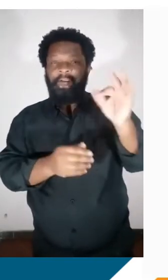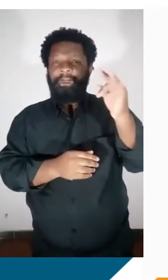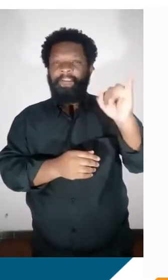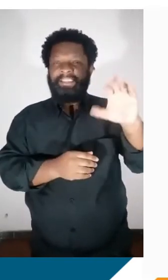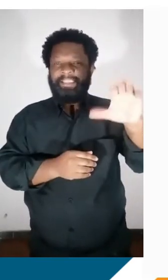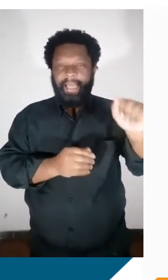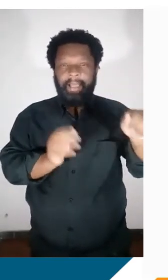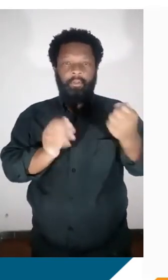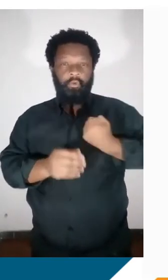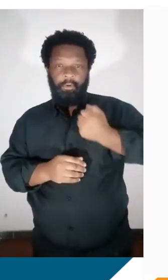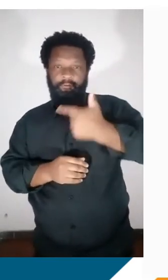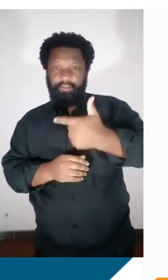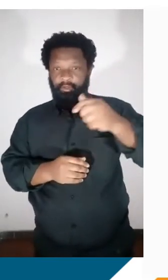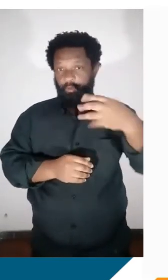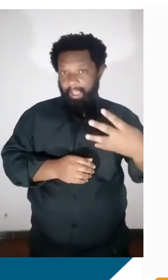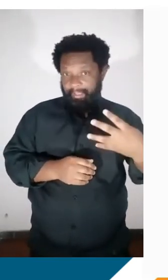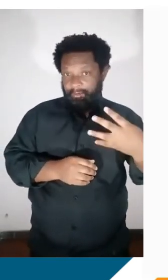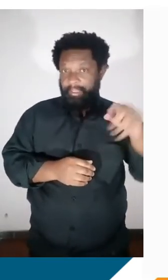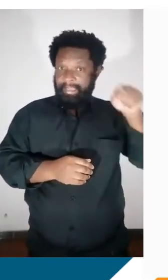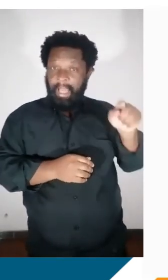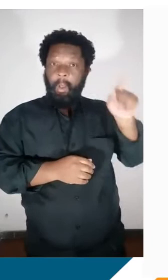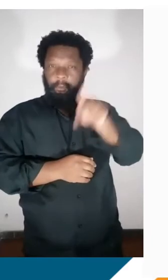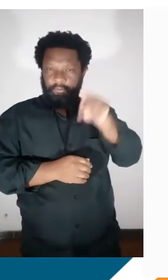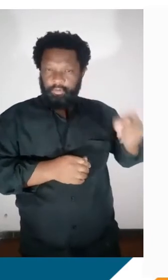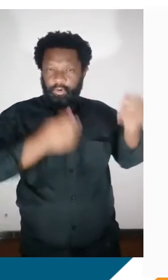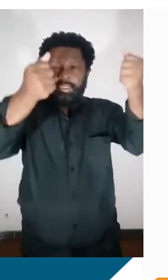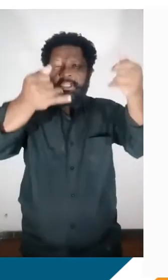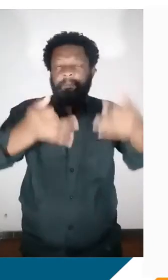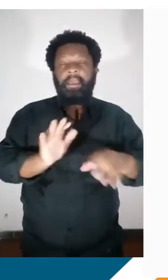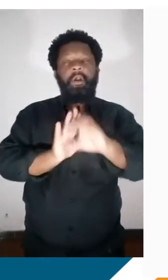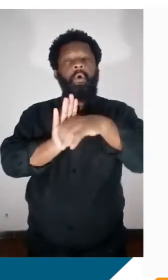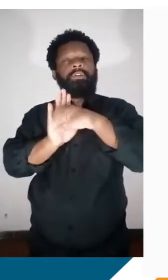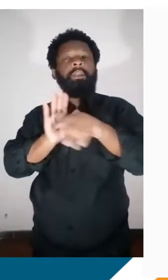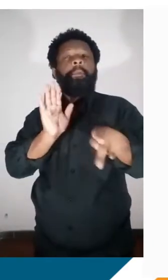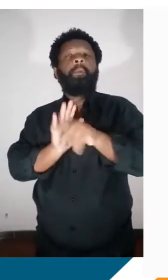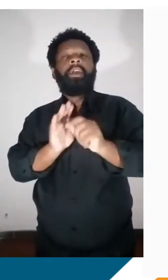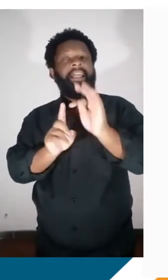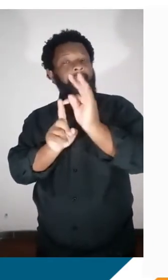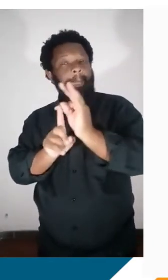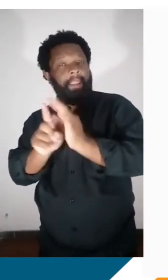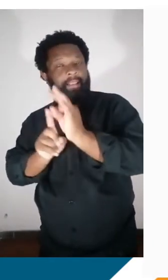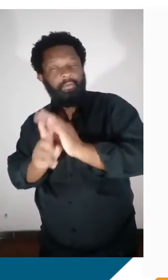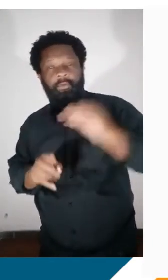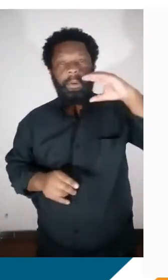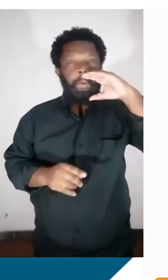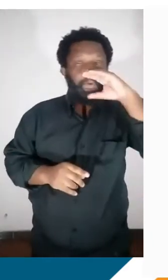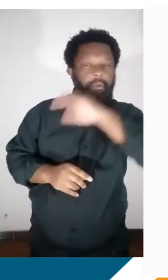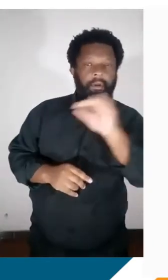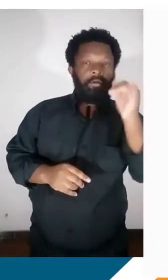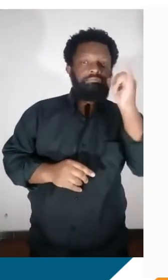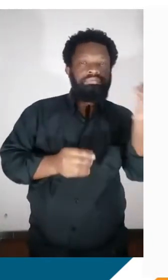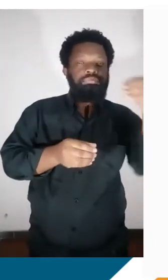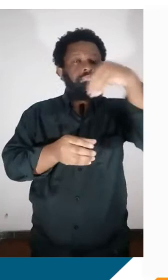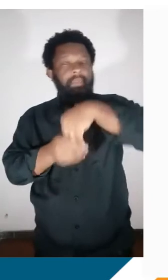semana 24, em que o professor Rafa Gomes brilhantemente apresenta os conceitos de temperatura, calor, energia interna. Ele